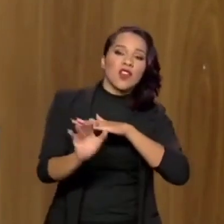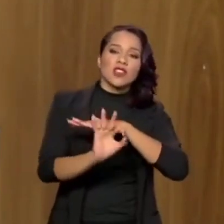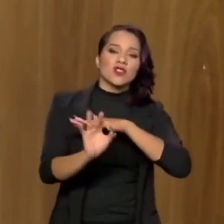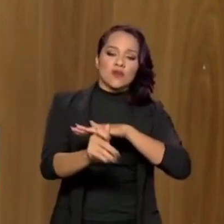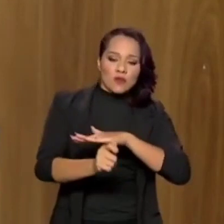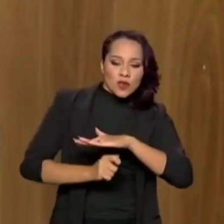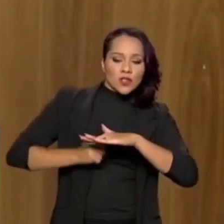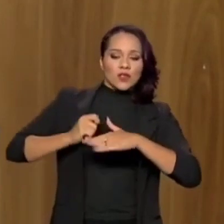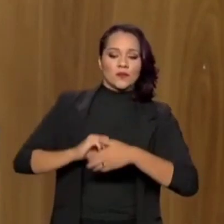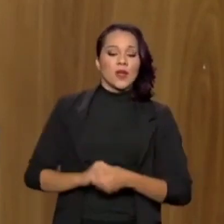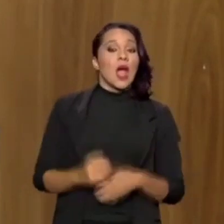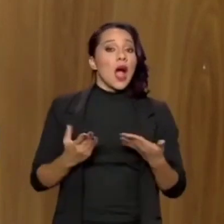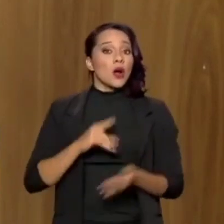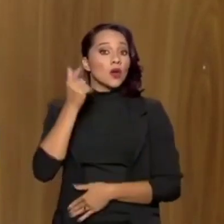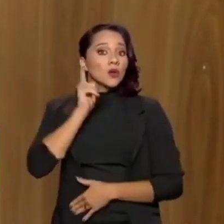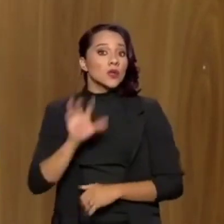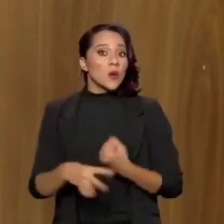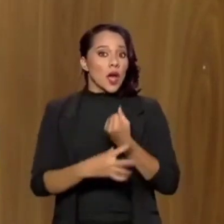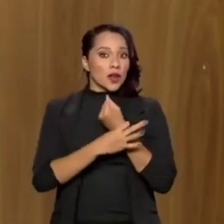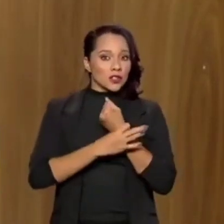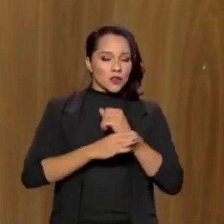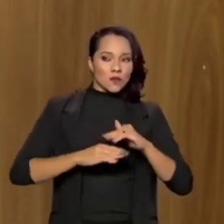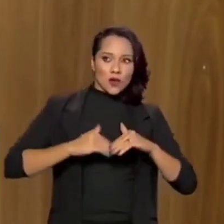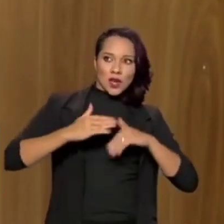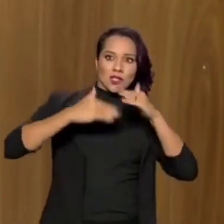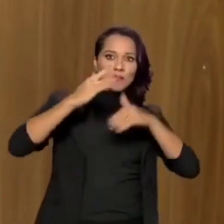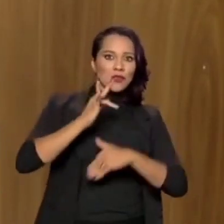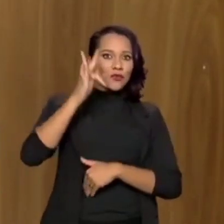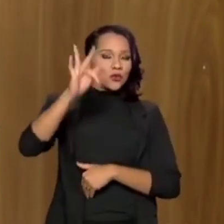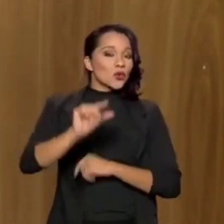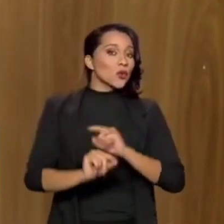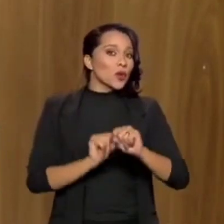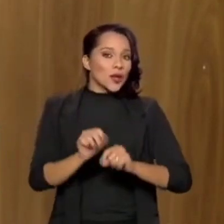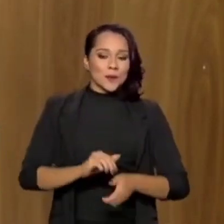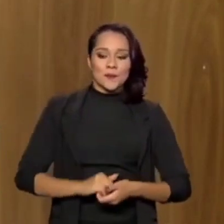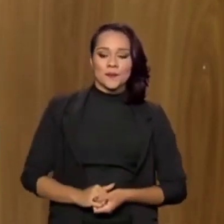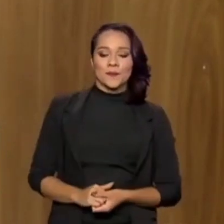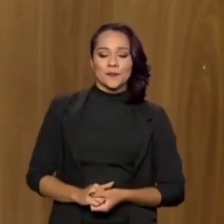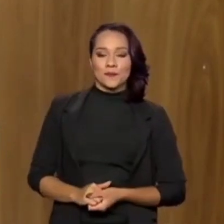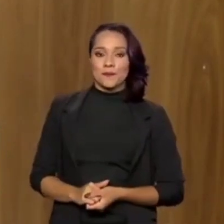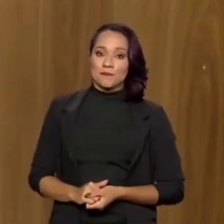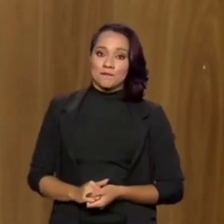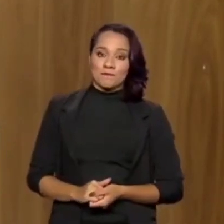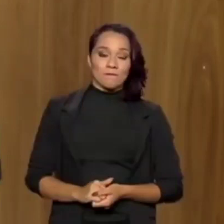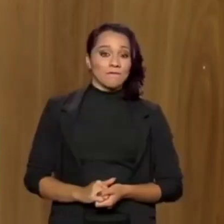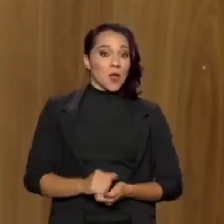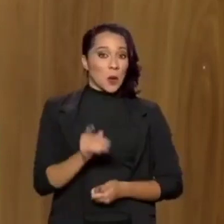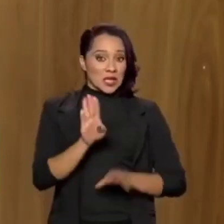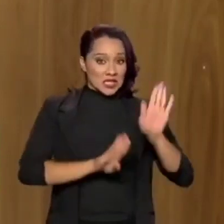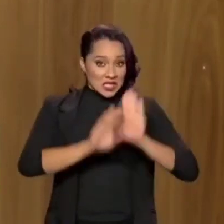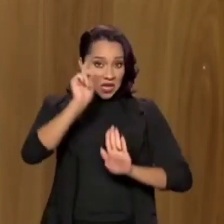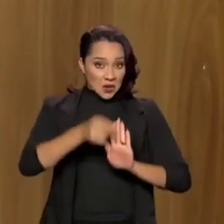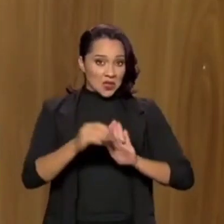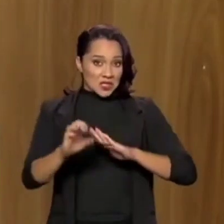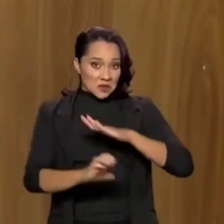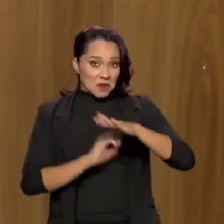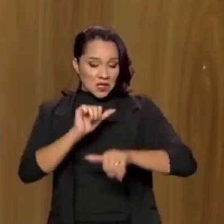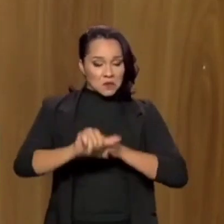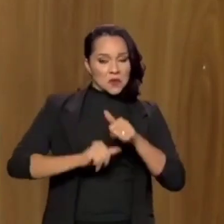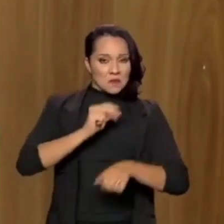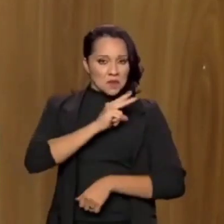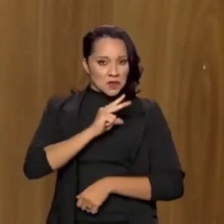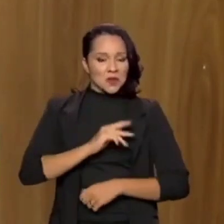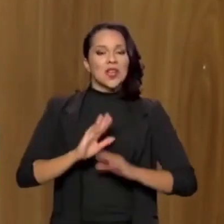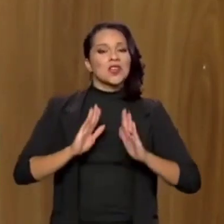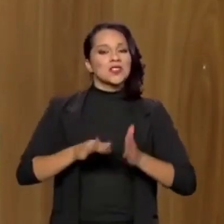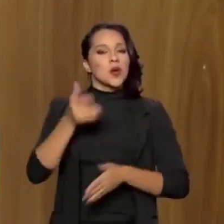E conseguimos agora garantir para o crescimento futuro o seguinte: com esses leilões e privatizações, nós